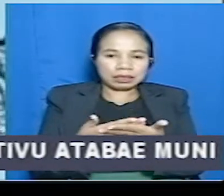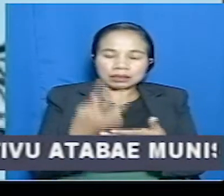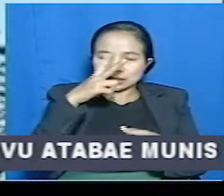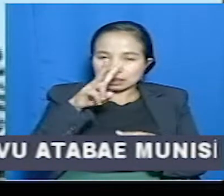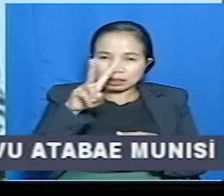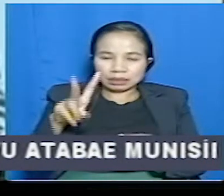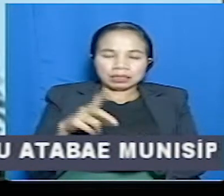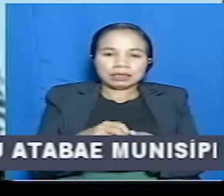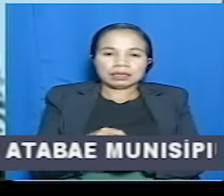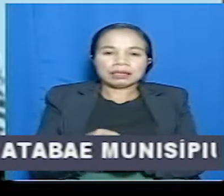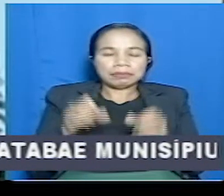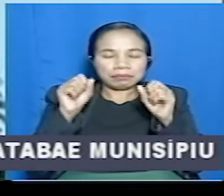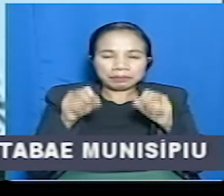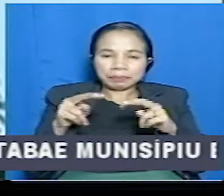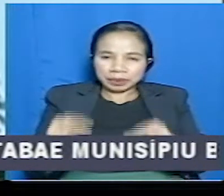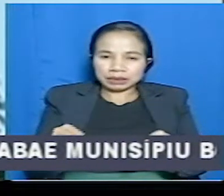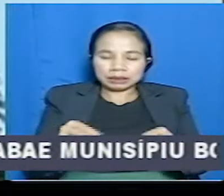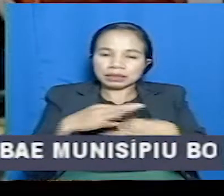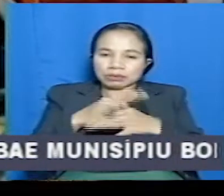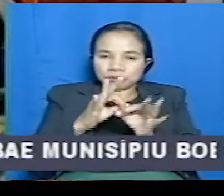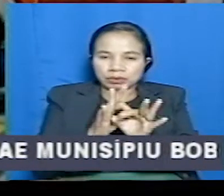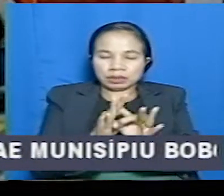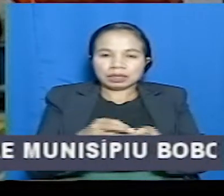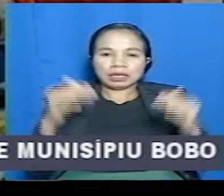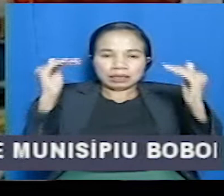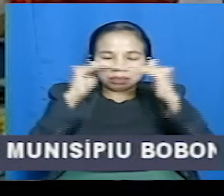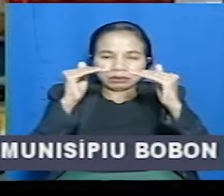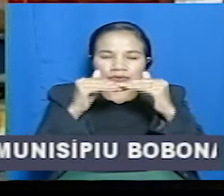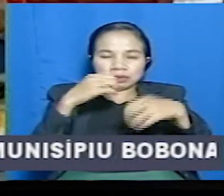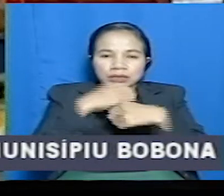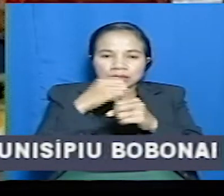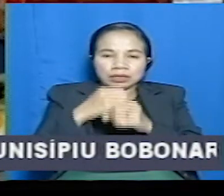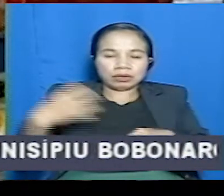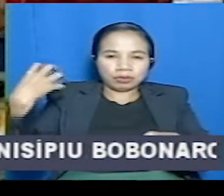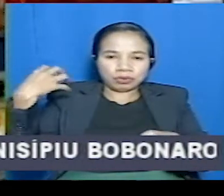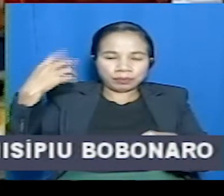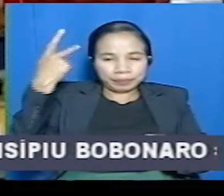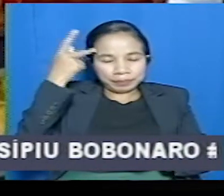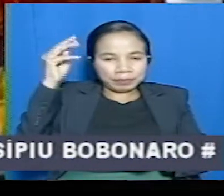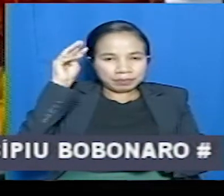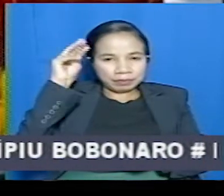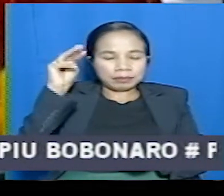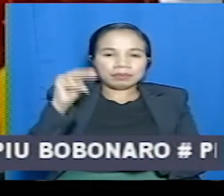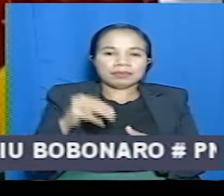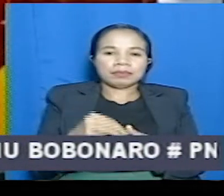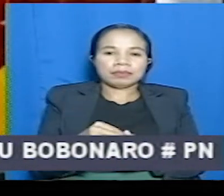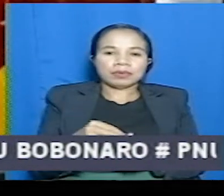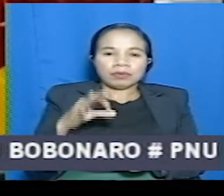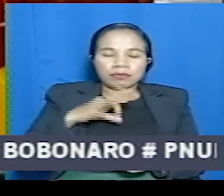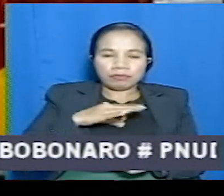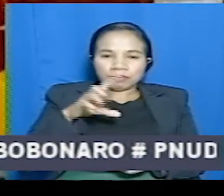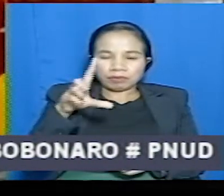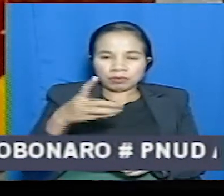fazer, tem muito mais bem, se precisa tu adia. Reunião ne halau e a residência primeiro-ministro Taur Matan Ruak Farol